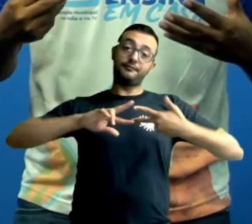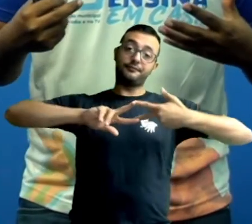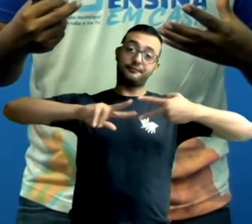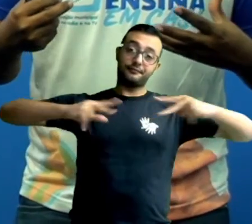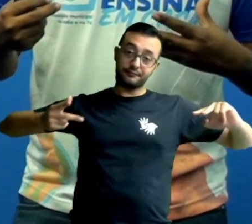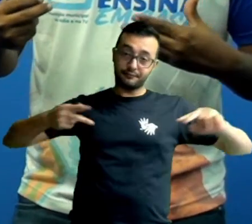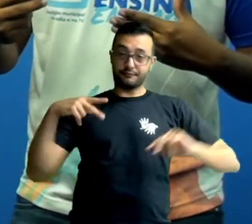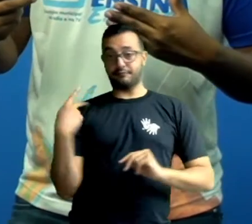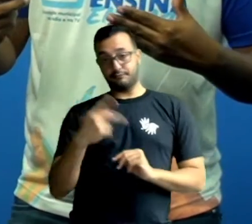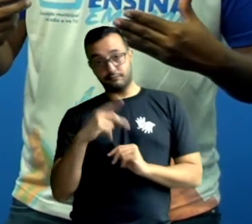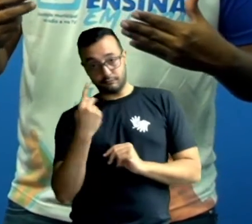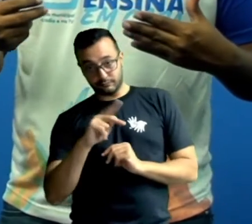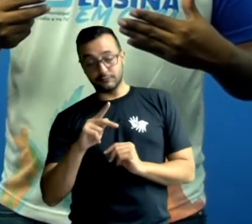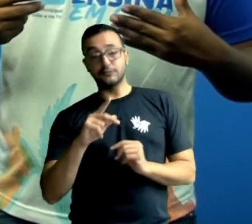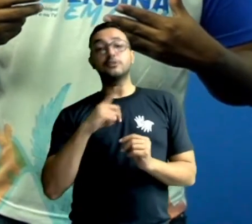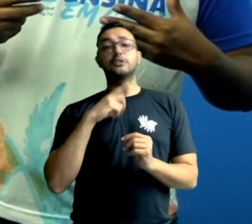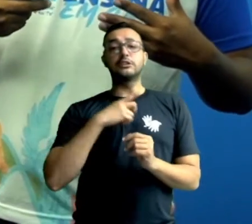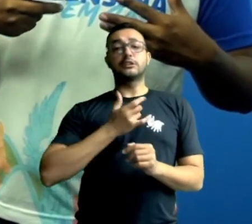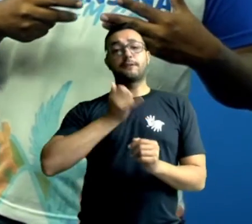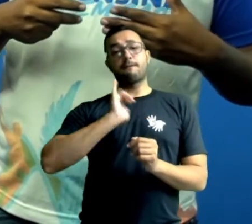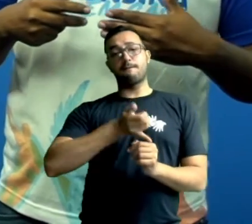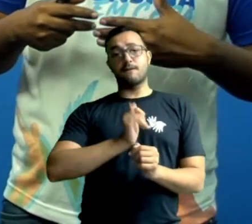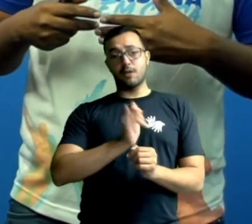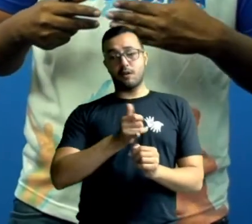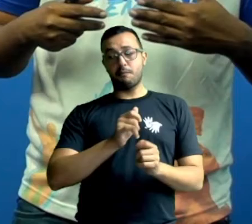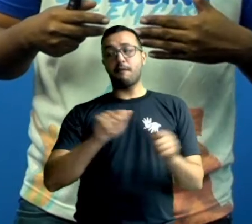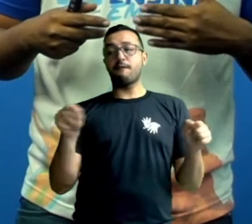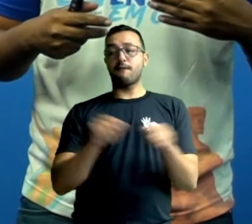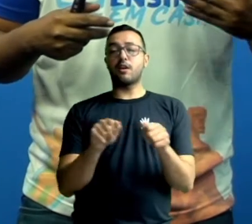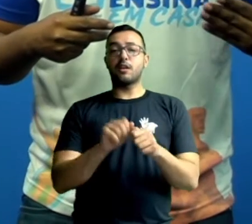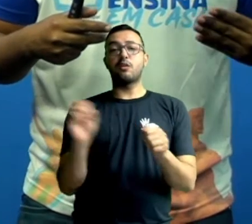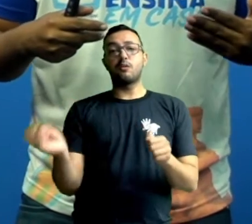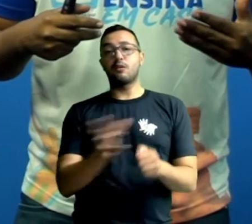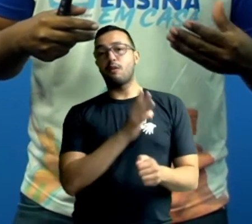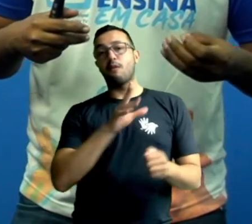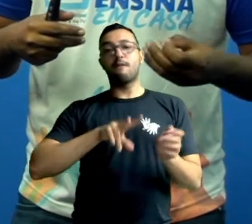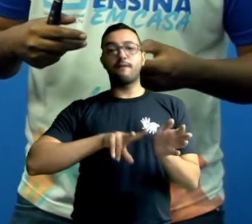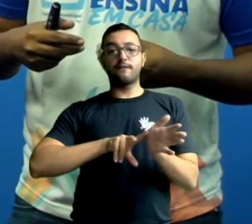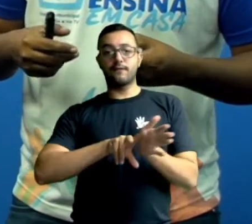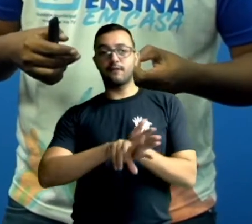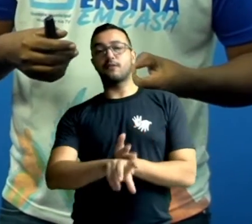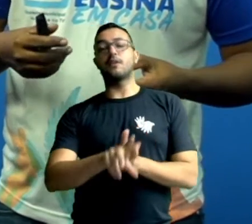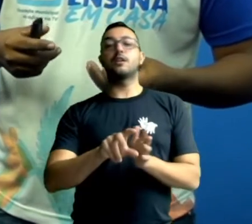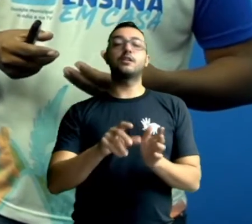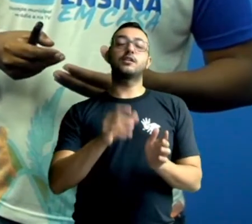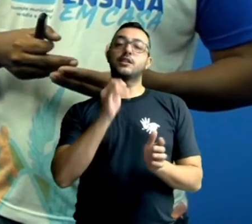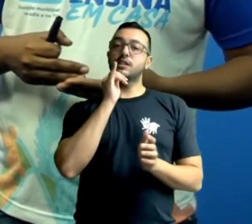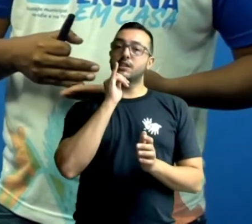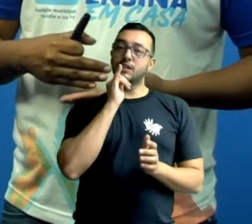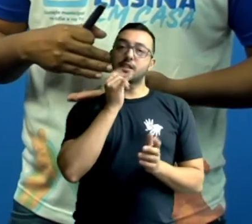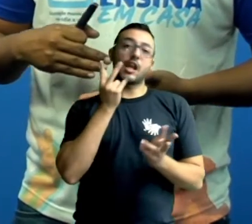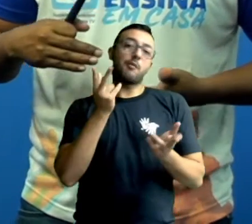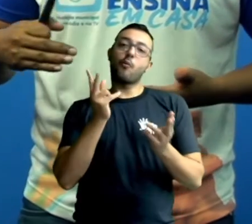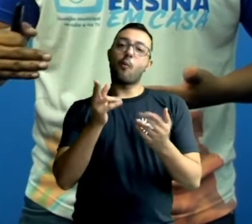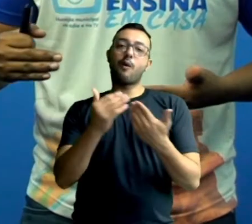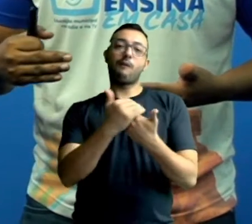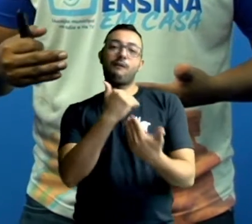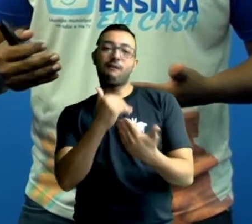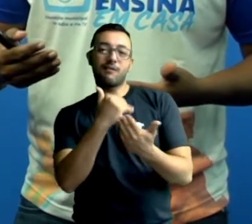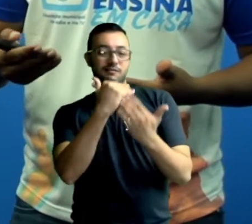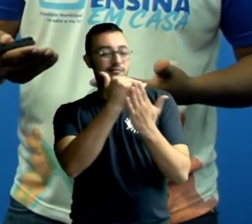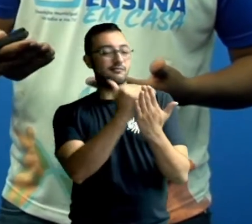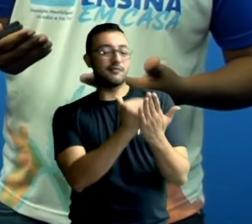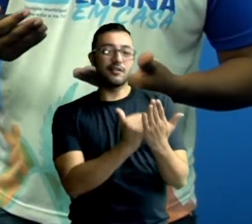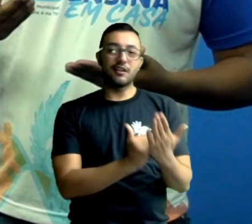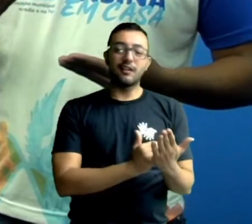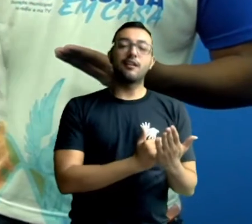genético carrega informações para produzir novos vírus. É como se fosse um manual de instruções